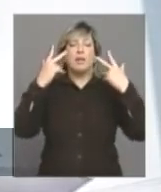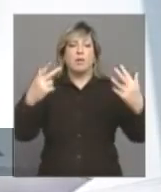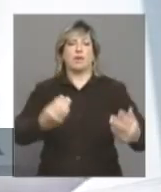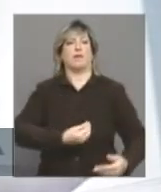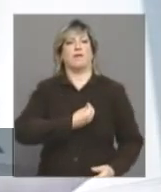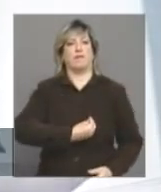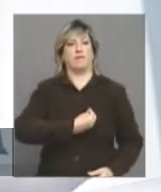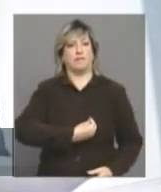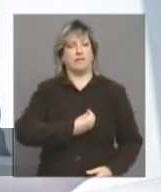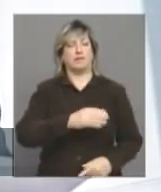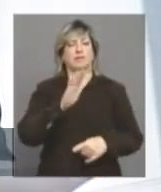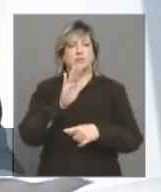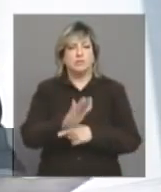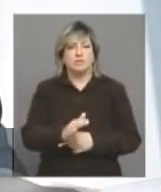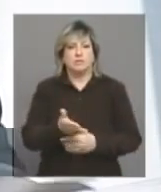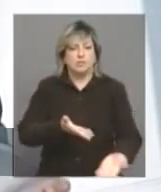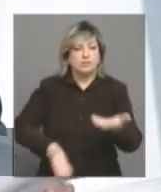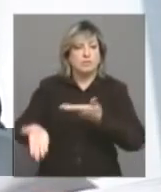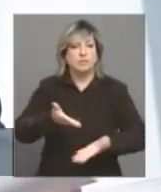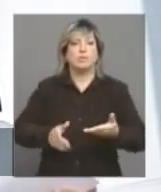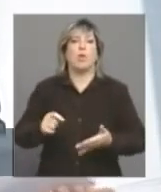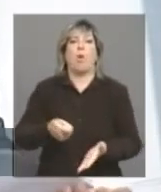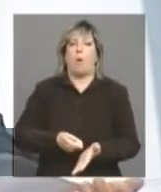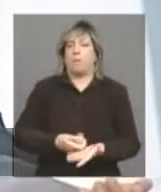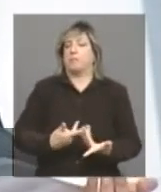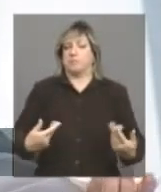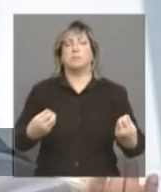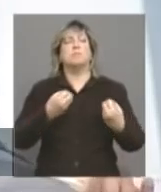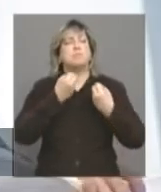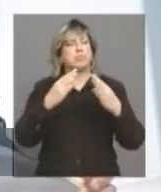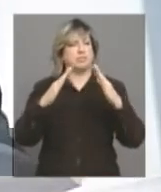desempenhar com mais dedicação as suas obrigações.